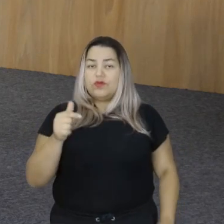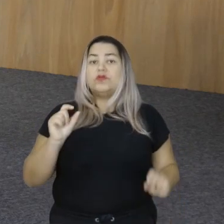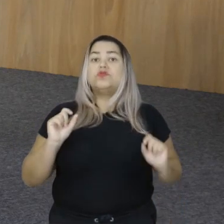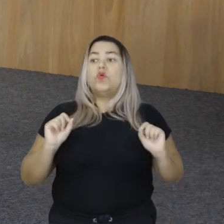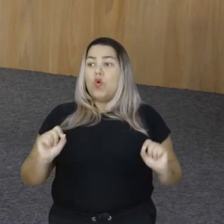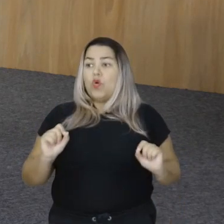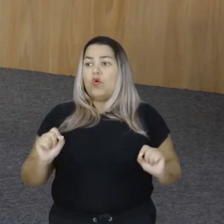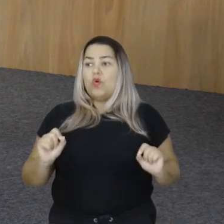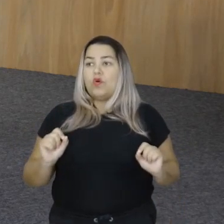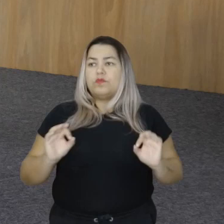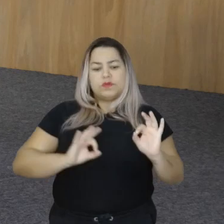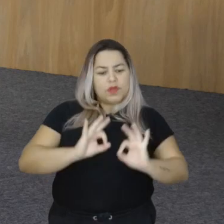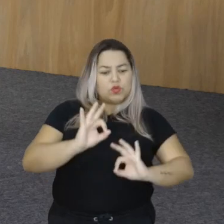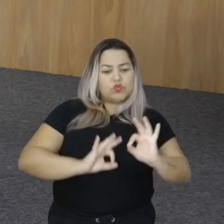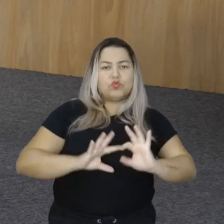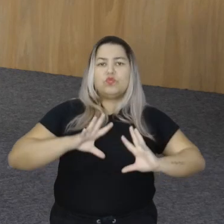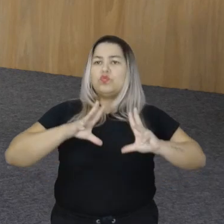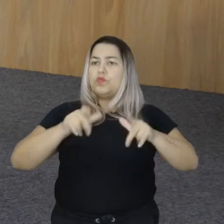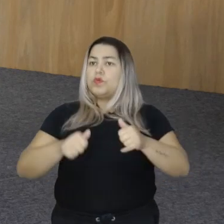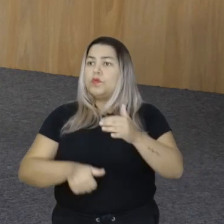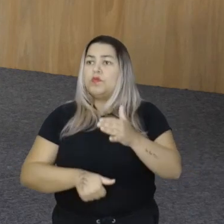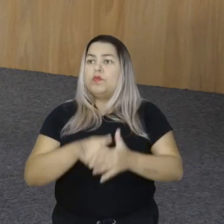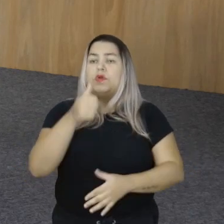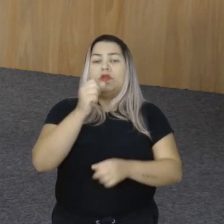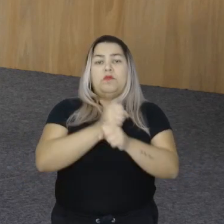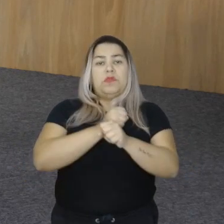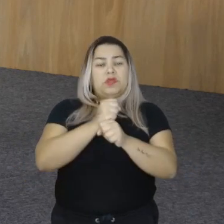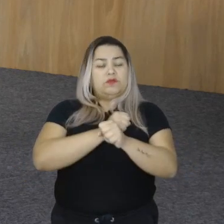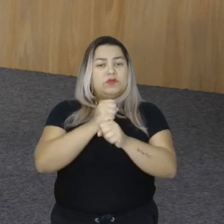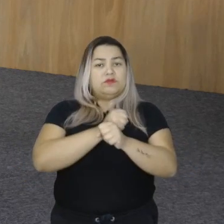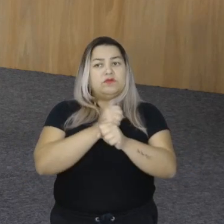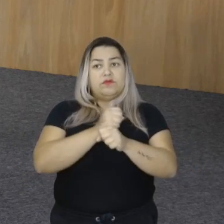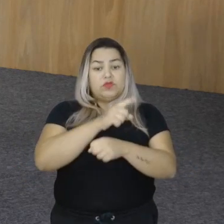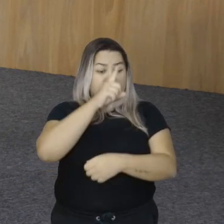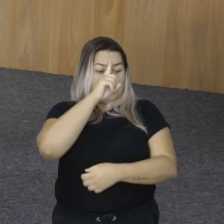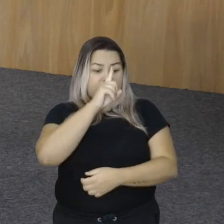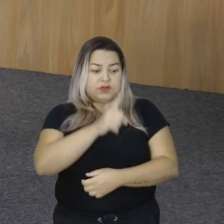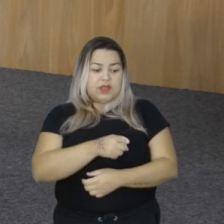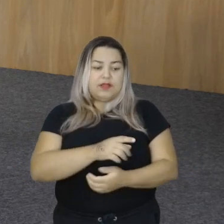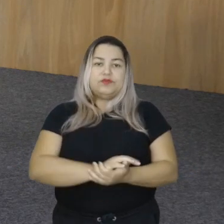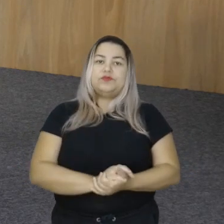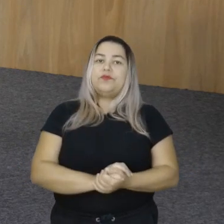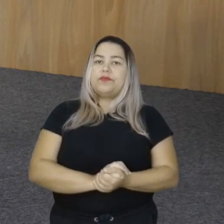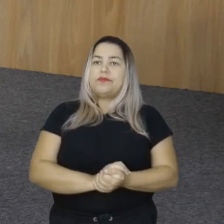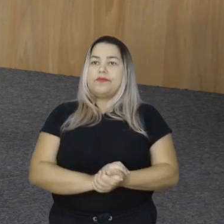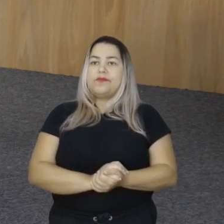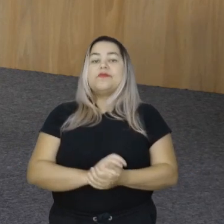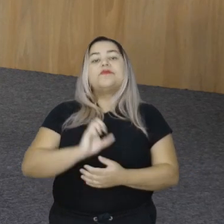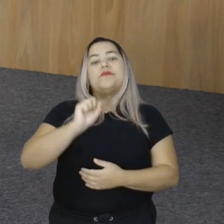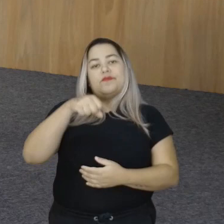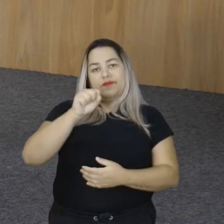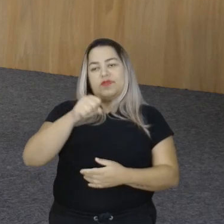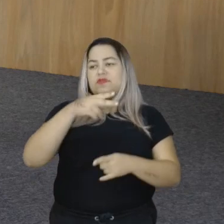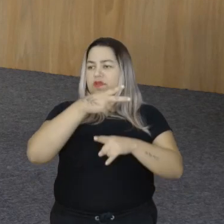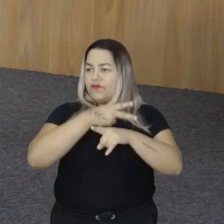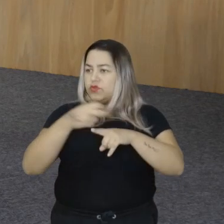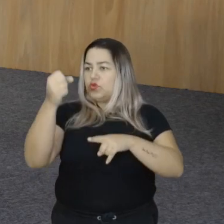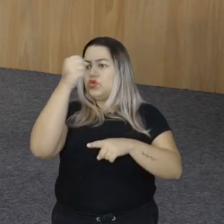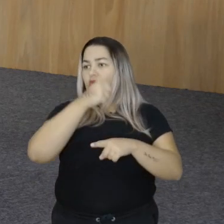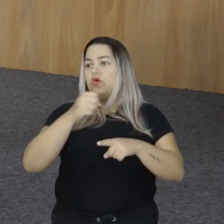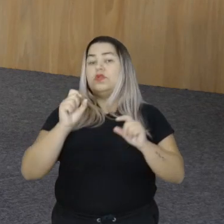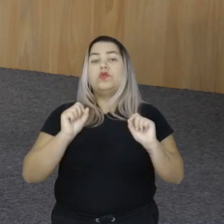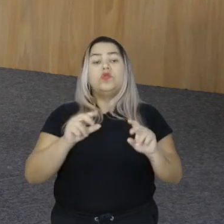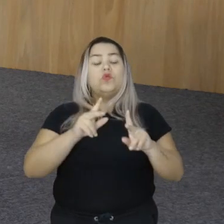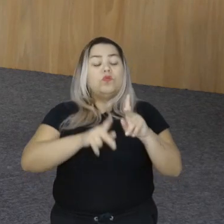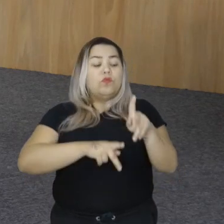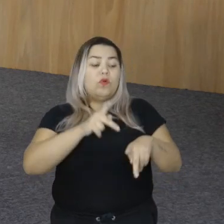o terreno, né, para o que seria o primeiro ano do seu mandato? Sim, Amanda, a vitória, né, que o